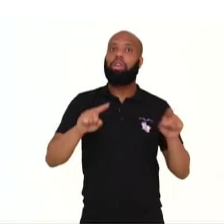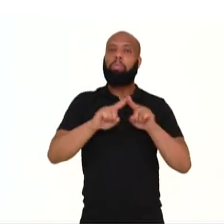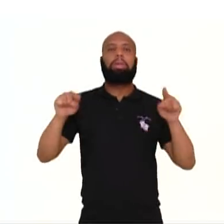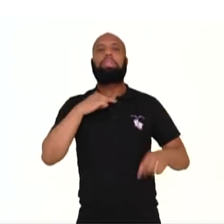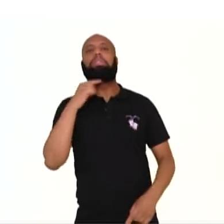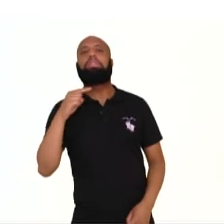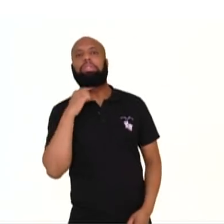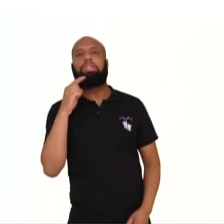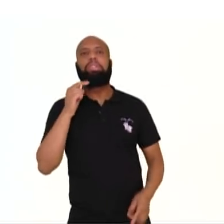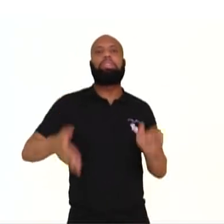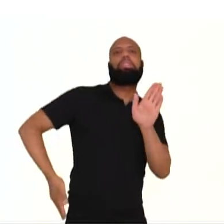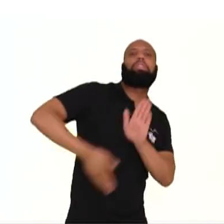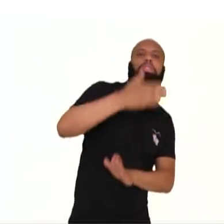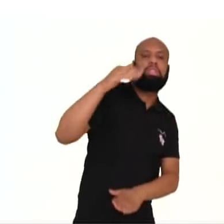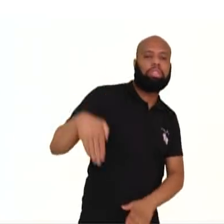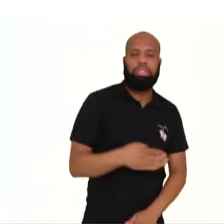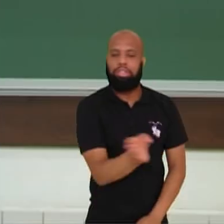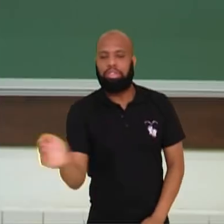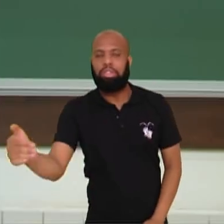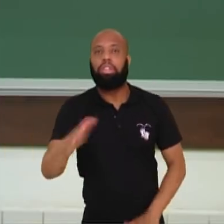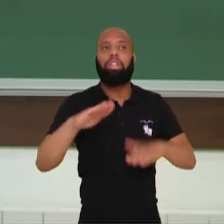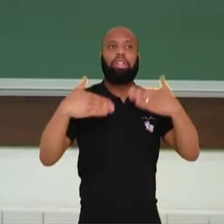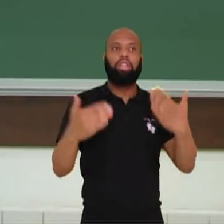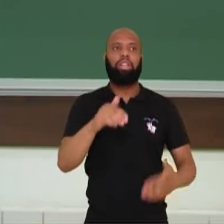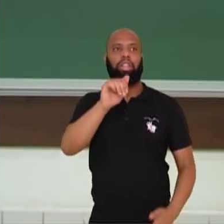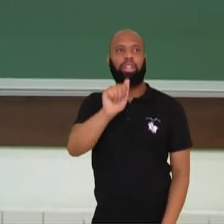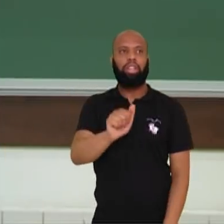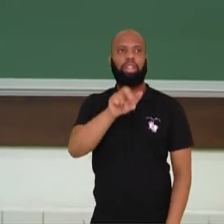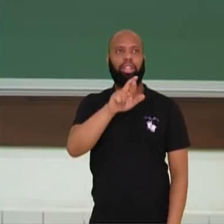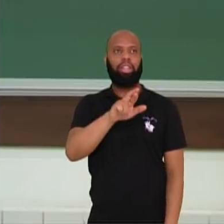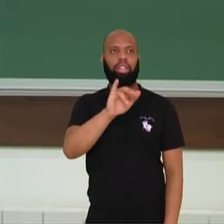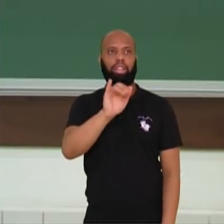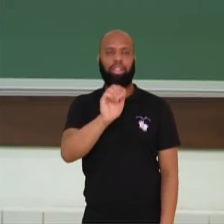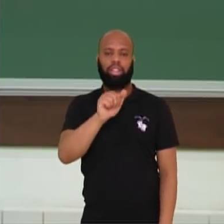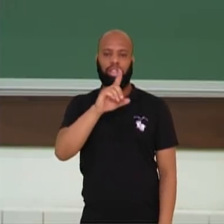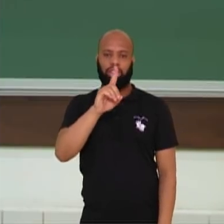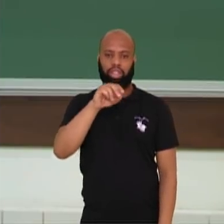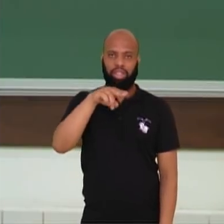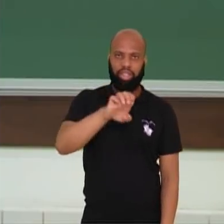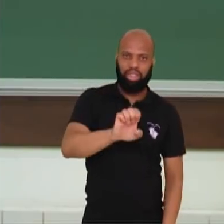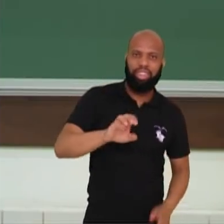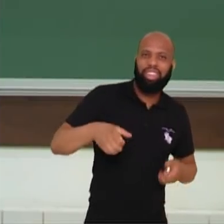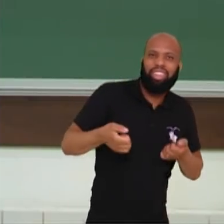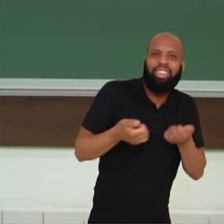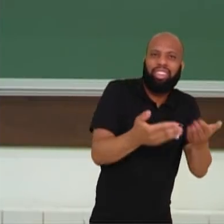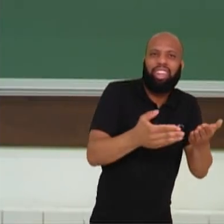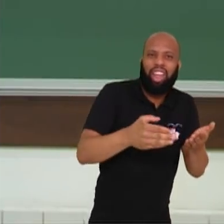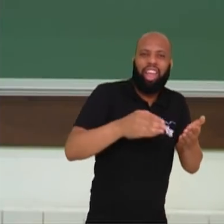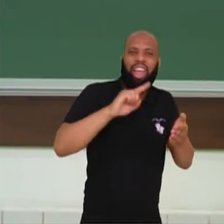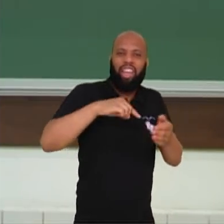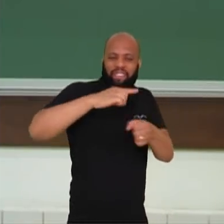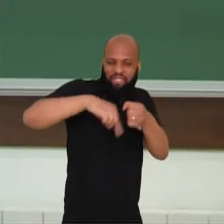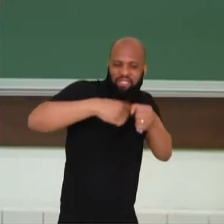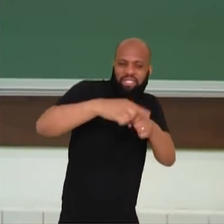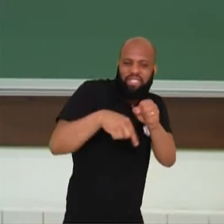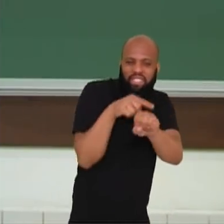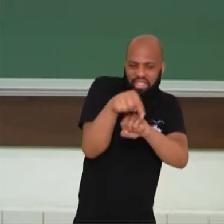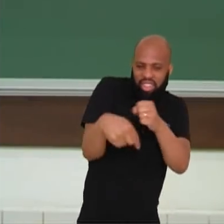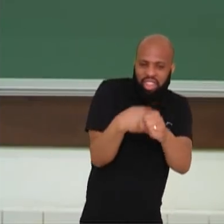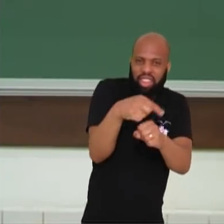labirinto, então ele morreria. Ariadne então entrega para ele um novelo de fio, uma lã, e ele